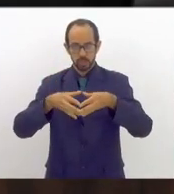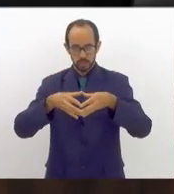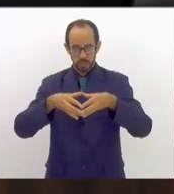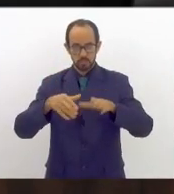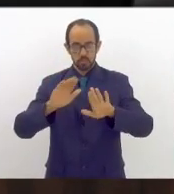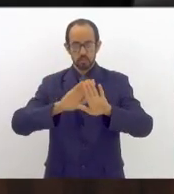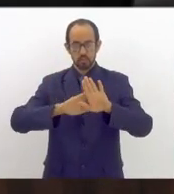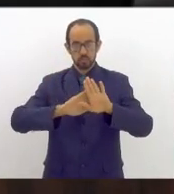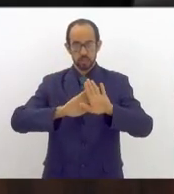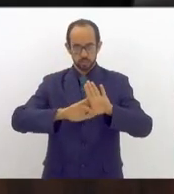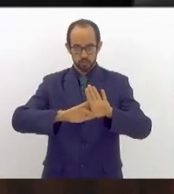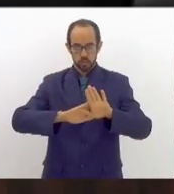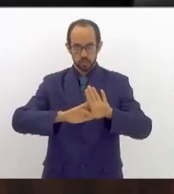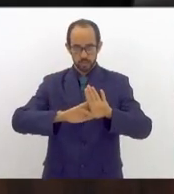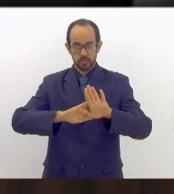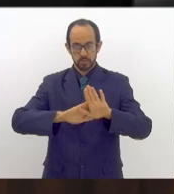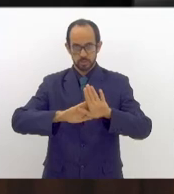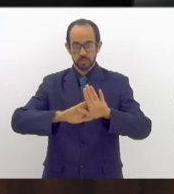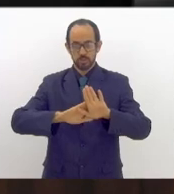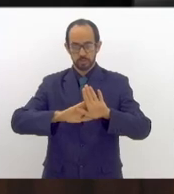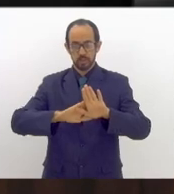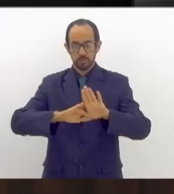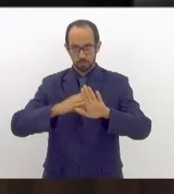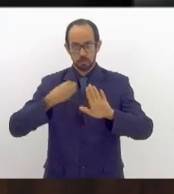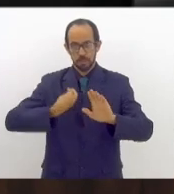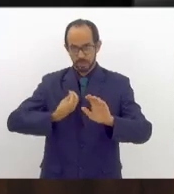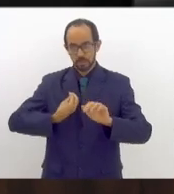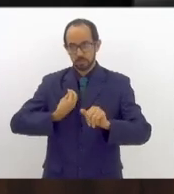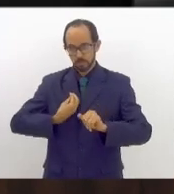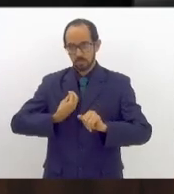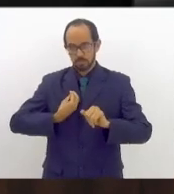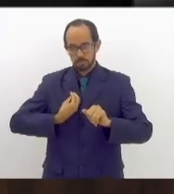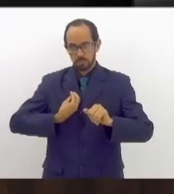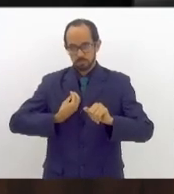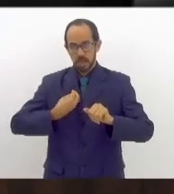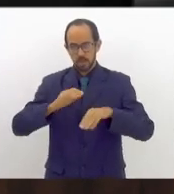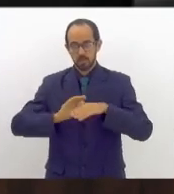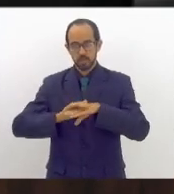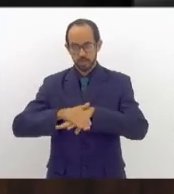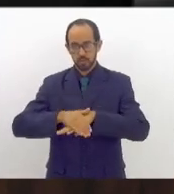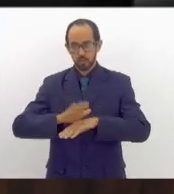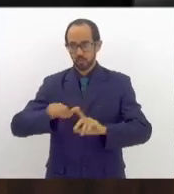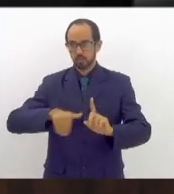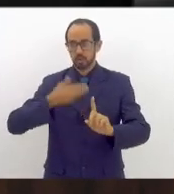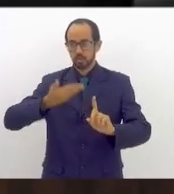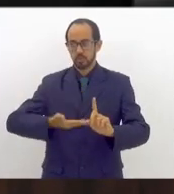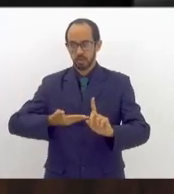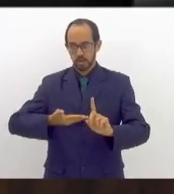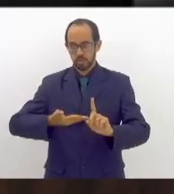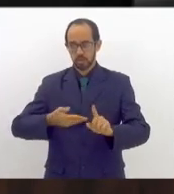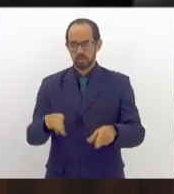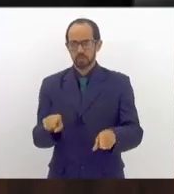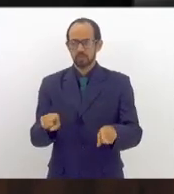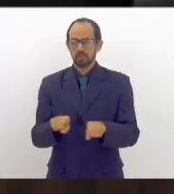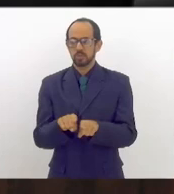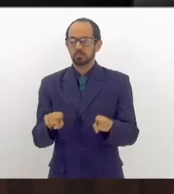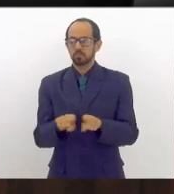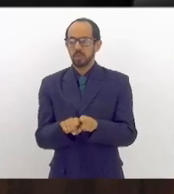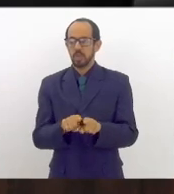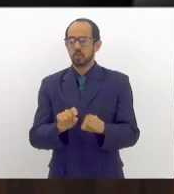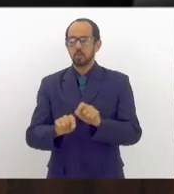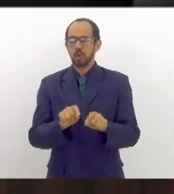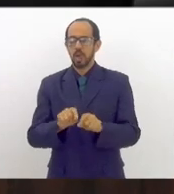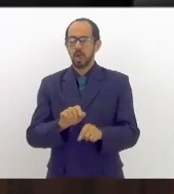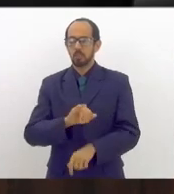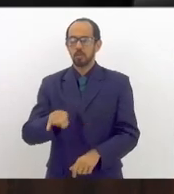cerimonial todos que participaram essa noite dessa homenagem E aproveitando